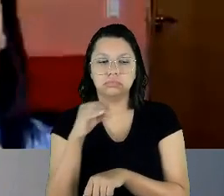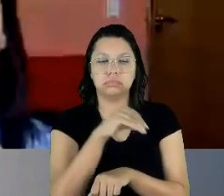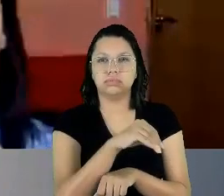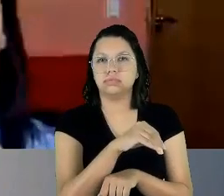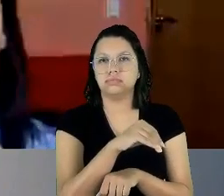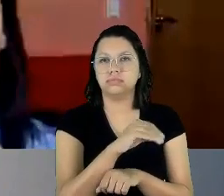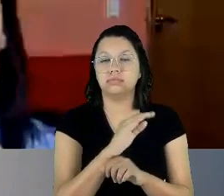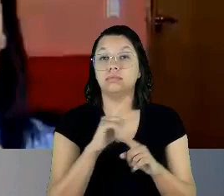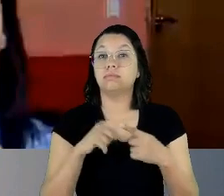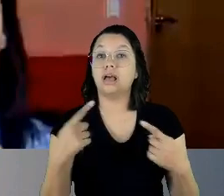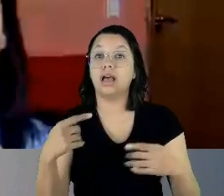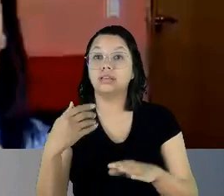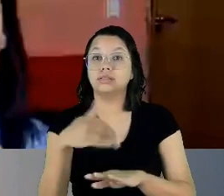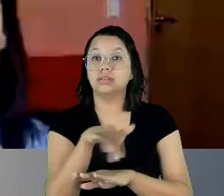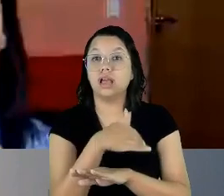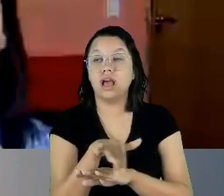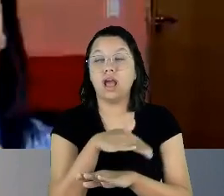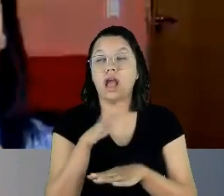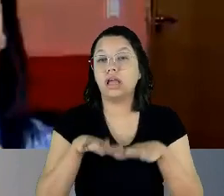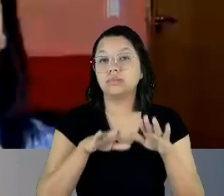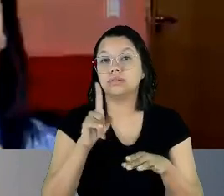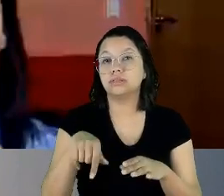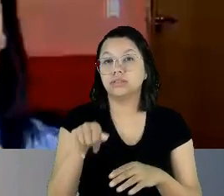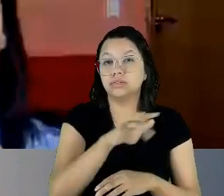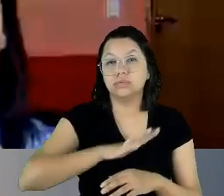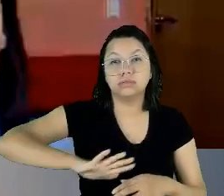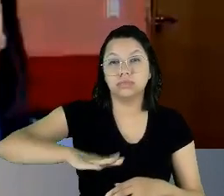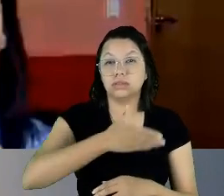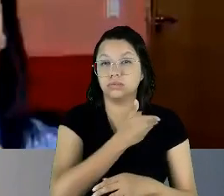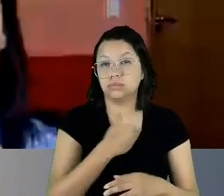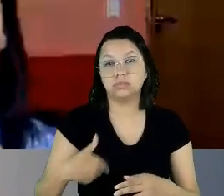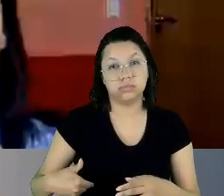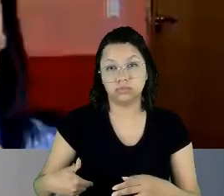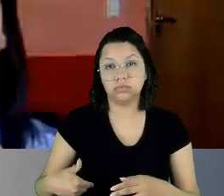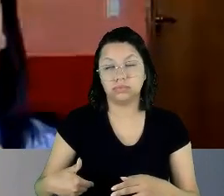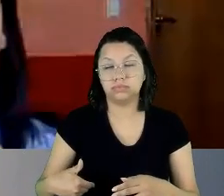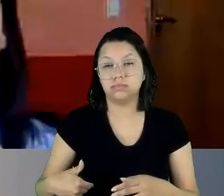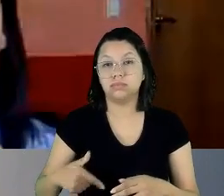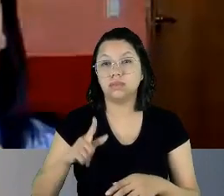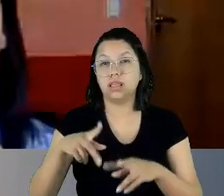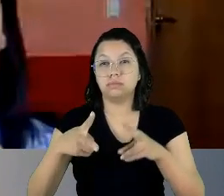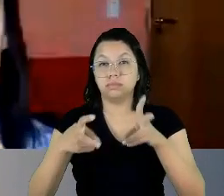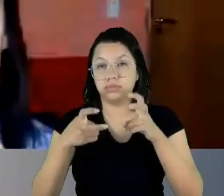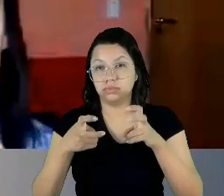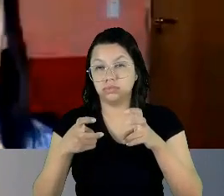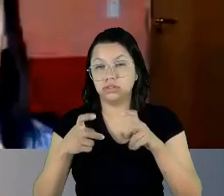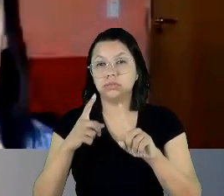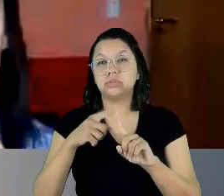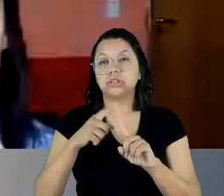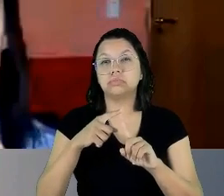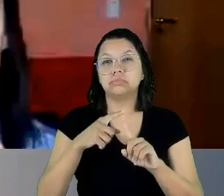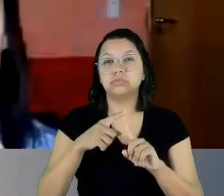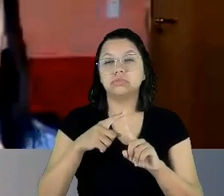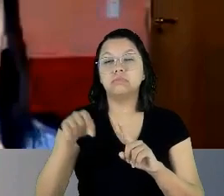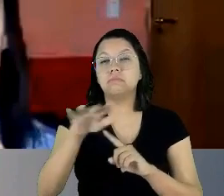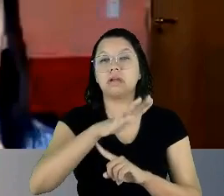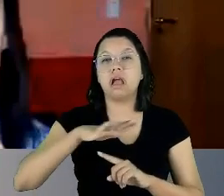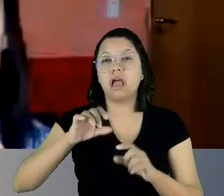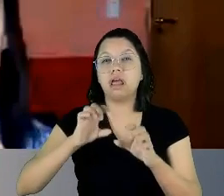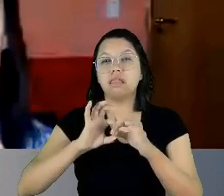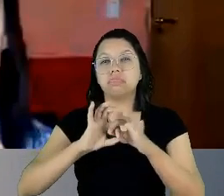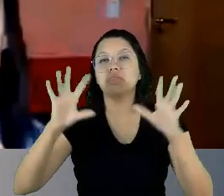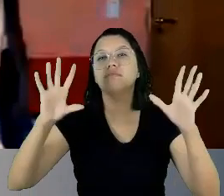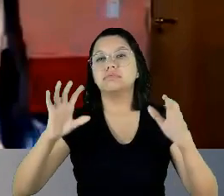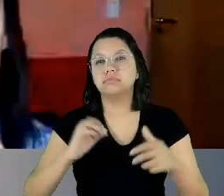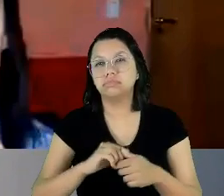Por outro lado, a rua, embora seja o espaço público por excelência, é considerada uma espécie de território livre,